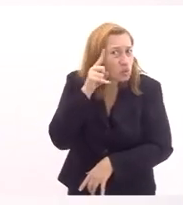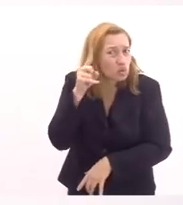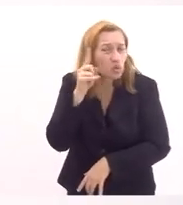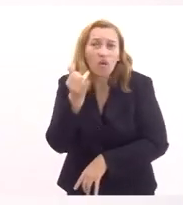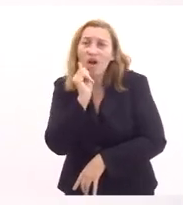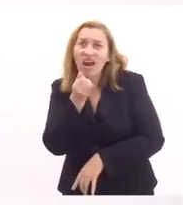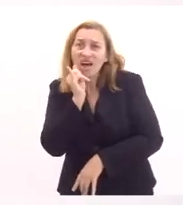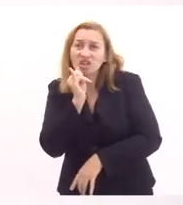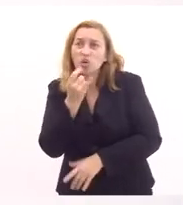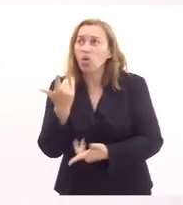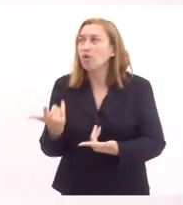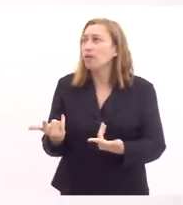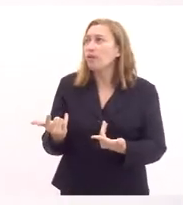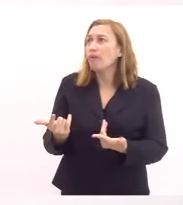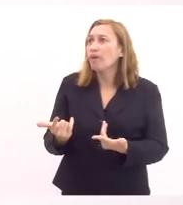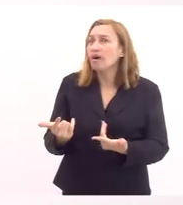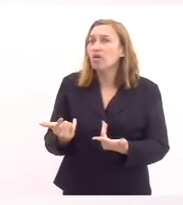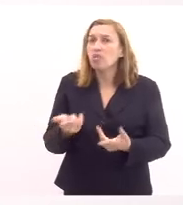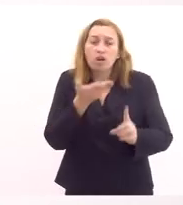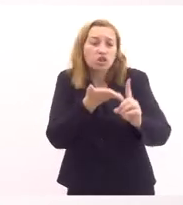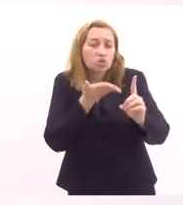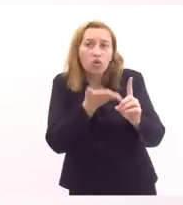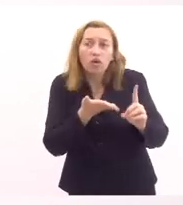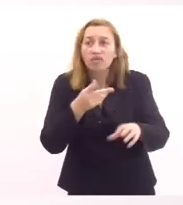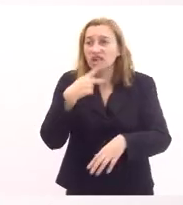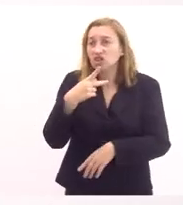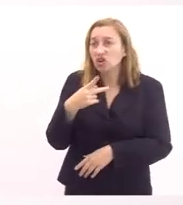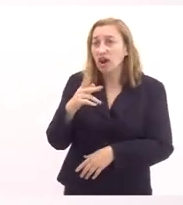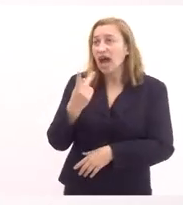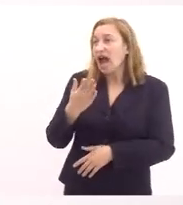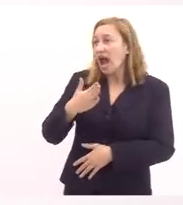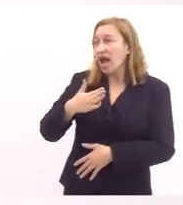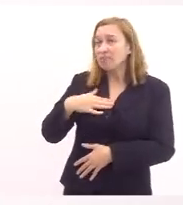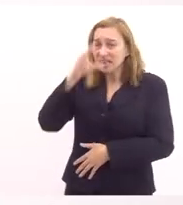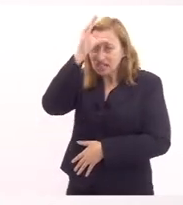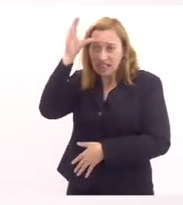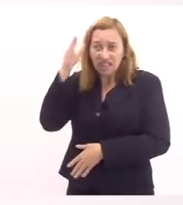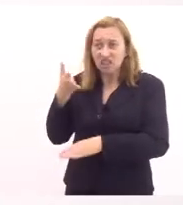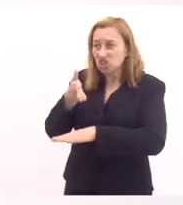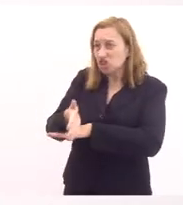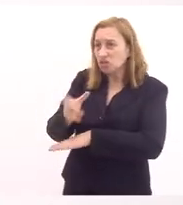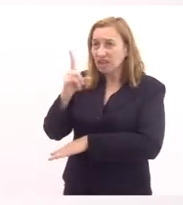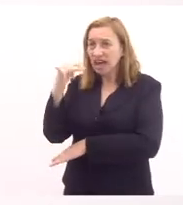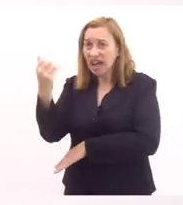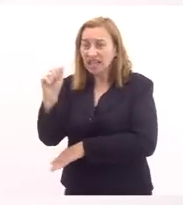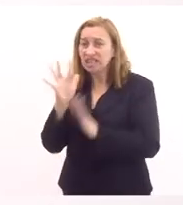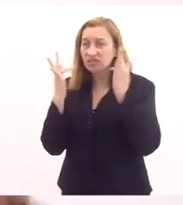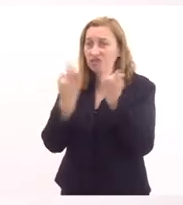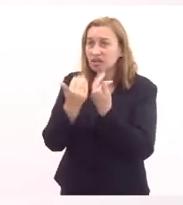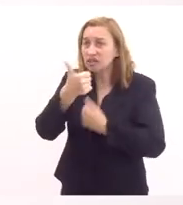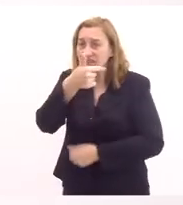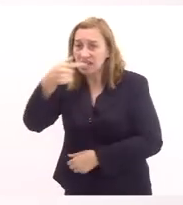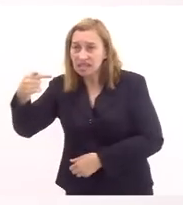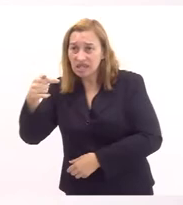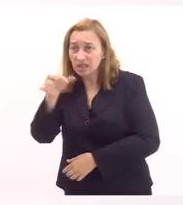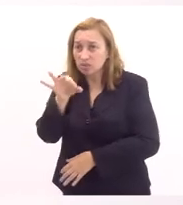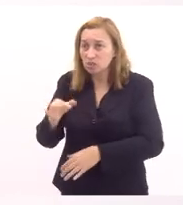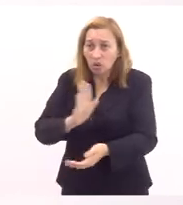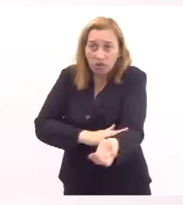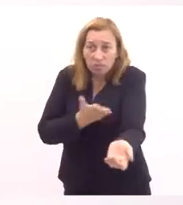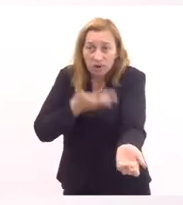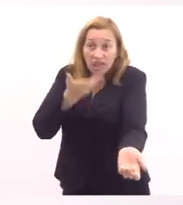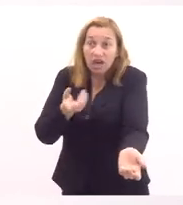uma um relatório ali uma alguma dólar contando essa história de que a minha cliente chegou na Clínica da Família com 17 por 9